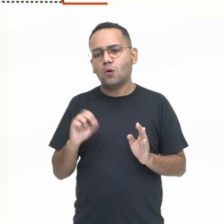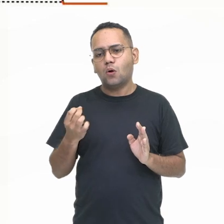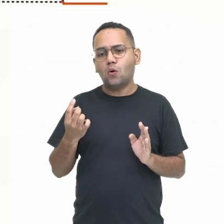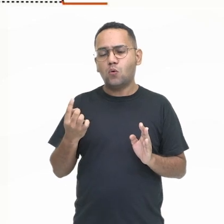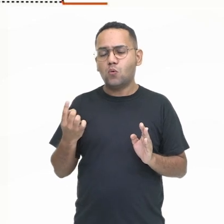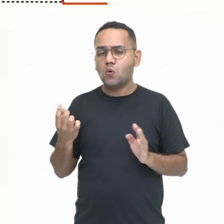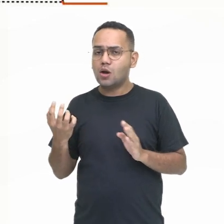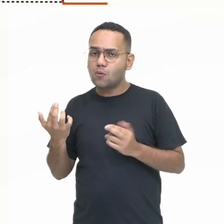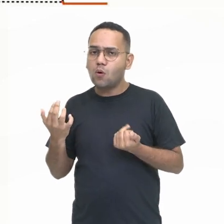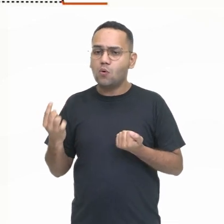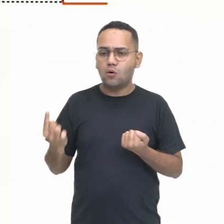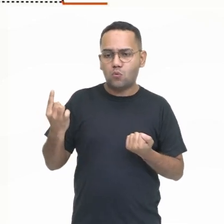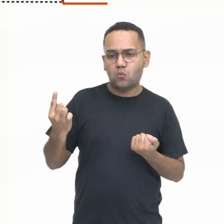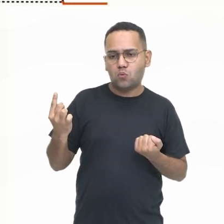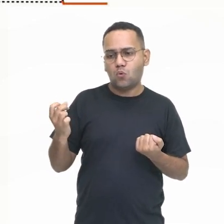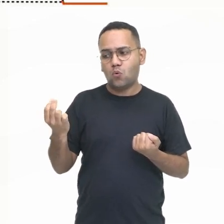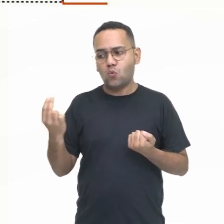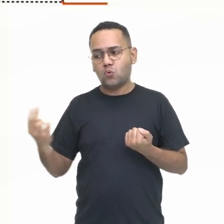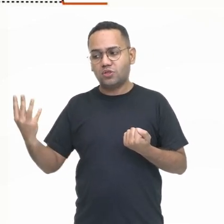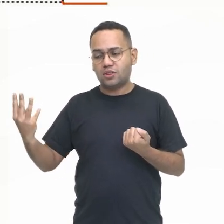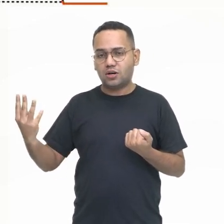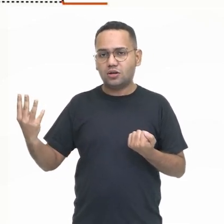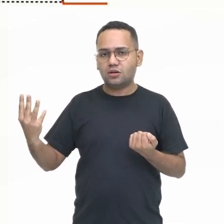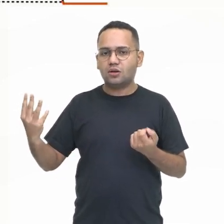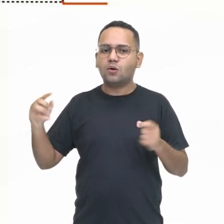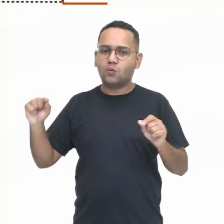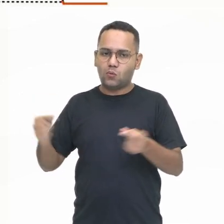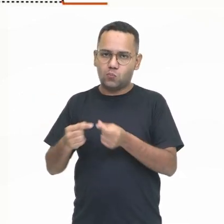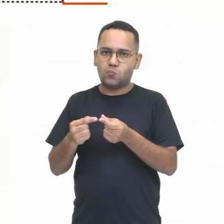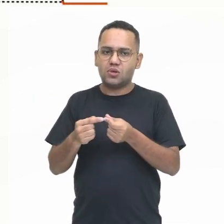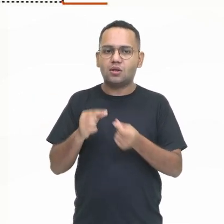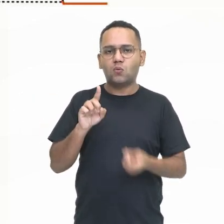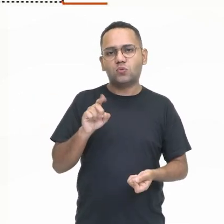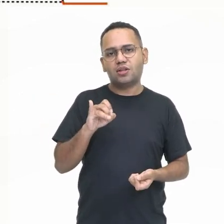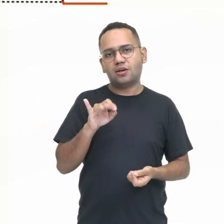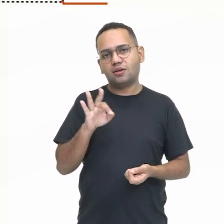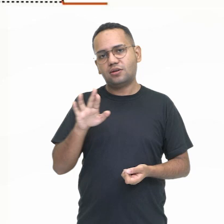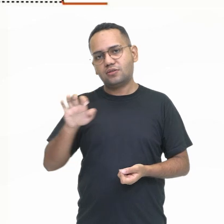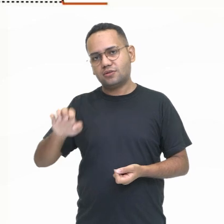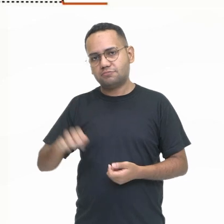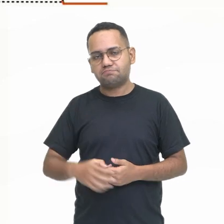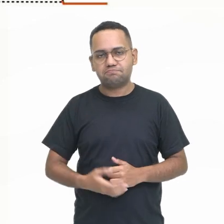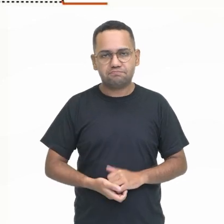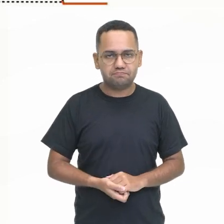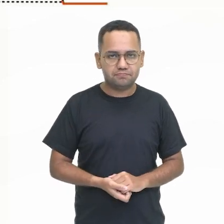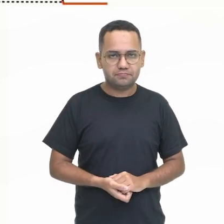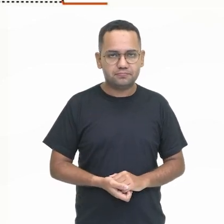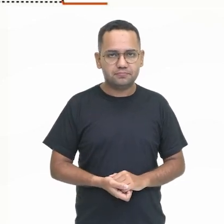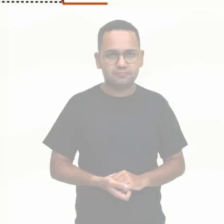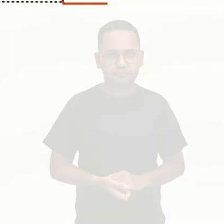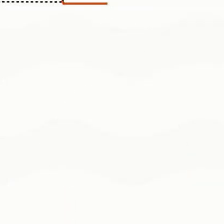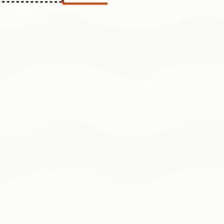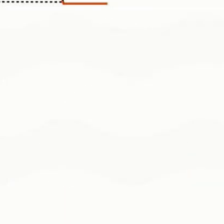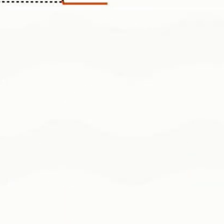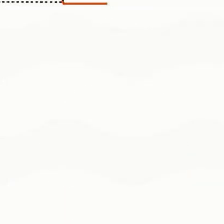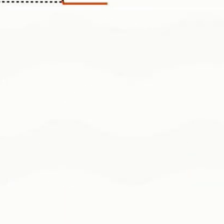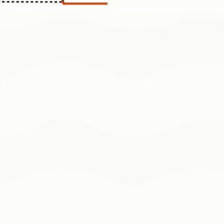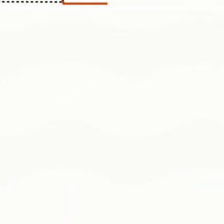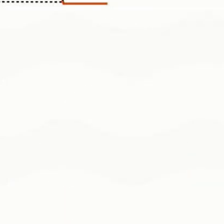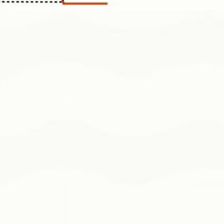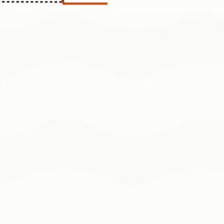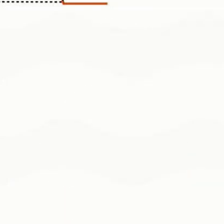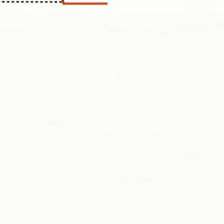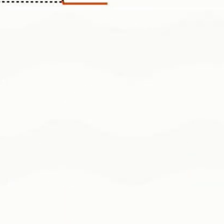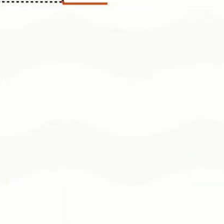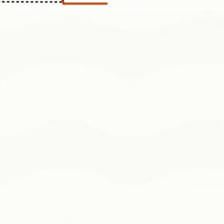e menor do que 3. Nesses intervalos ela é decrescente. Certo? Bom, e quais intervalos essa nossa função ela